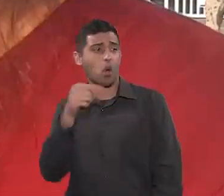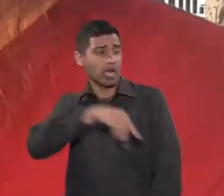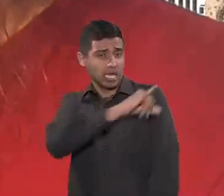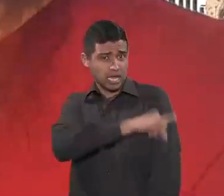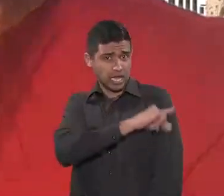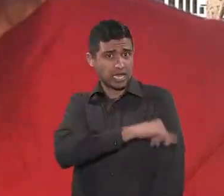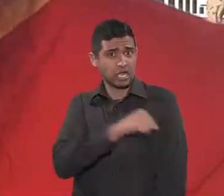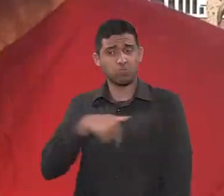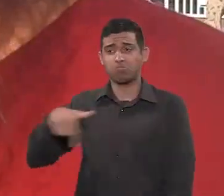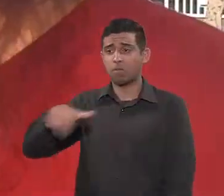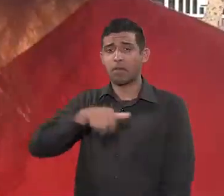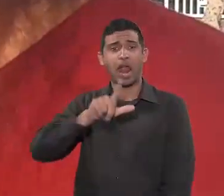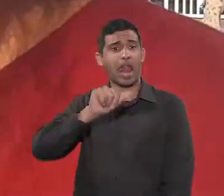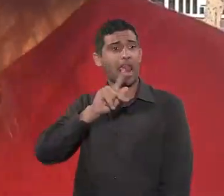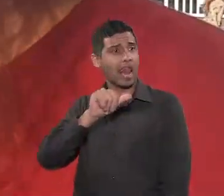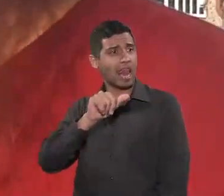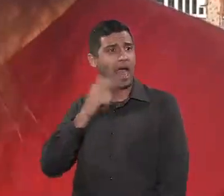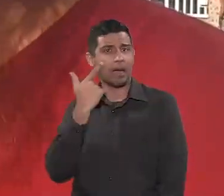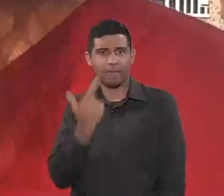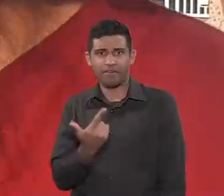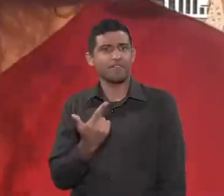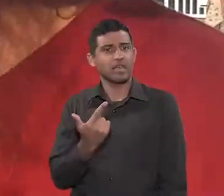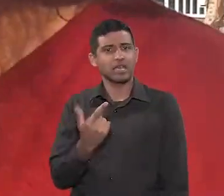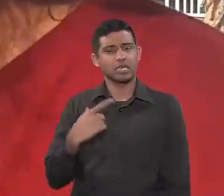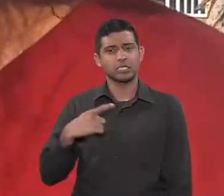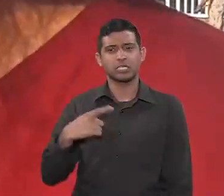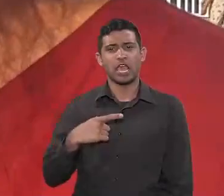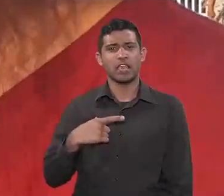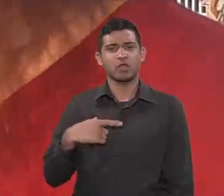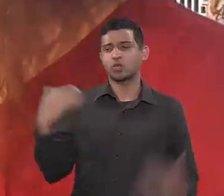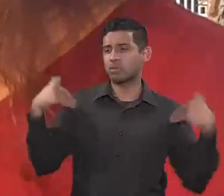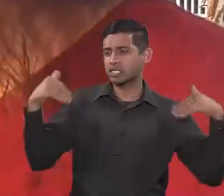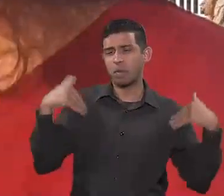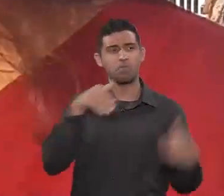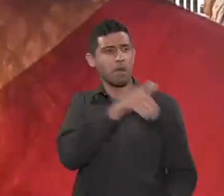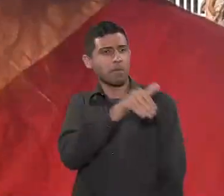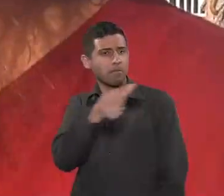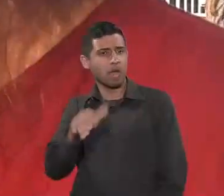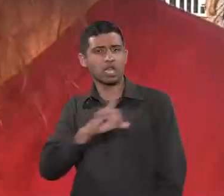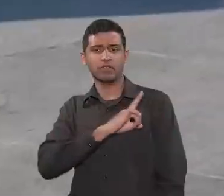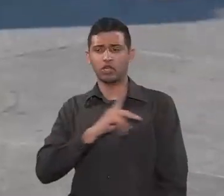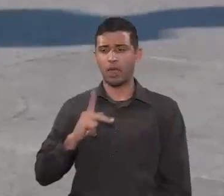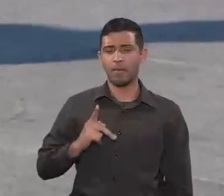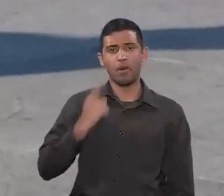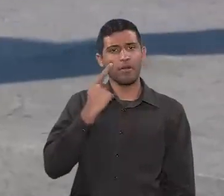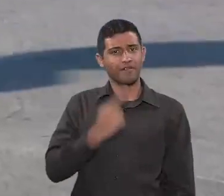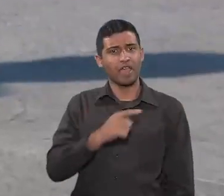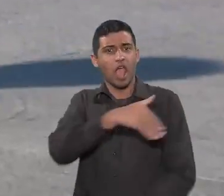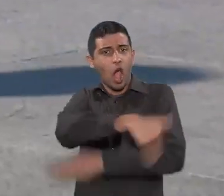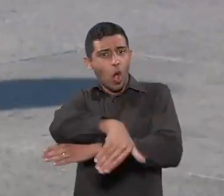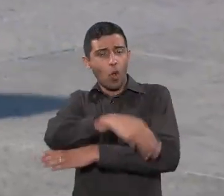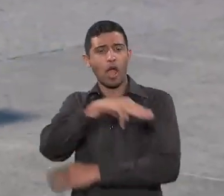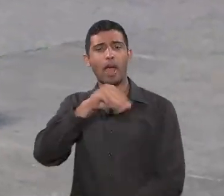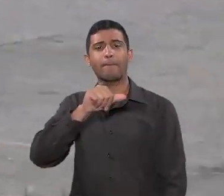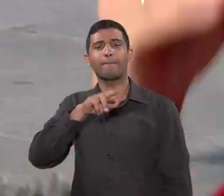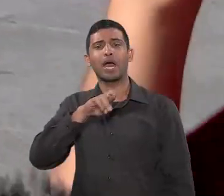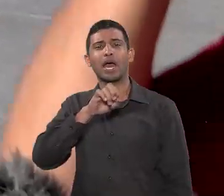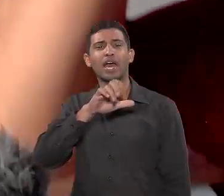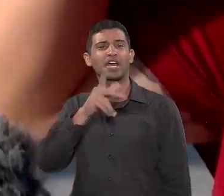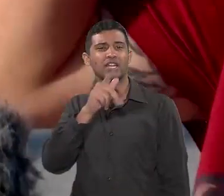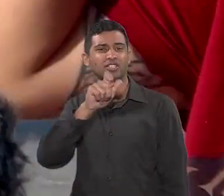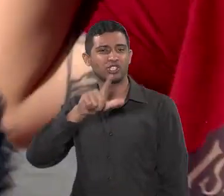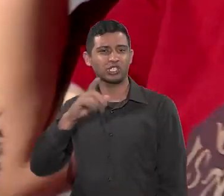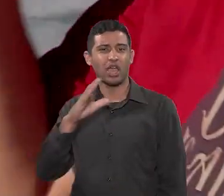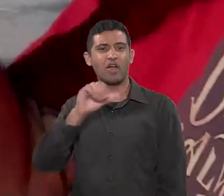Lapa, ou em alguns pontos da cidade que tem uma concentração maior, como na Defensoria Pública, lá na Marechal Câmara. Na Marechal Câmara, por exemplo, a